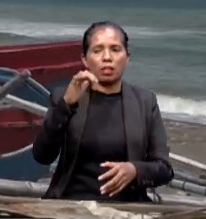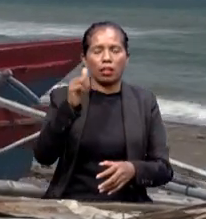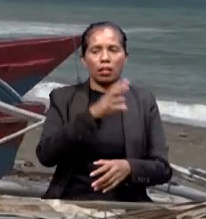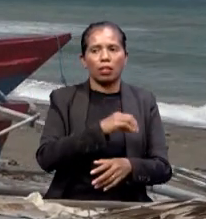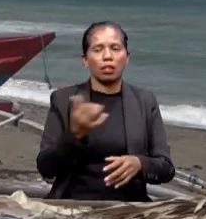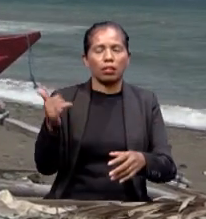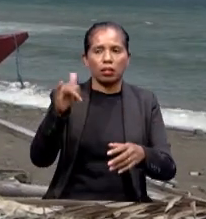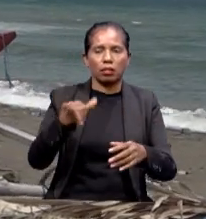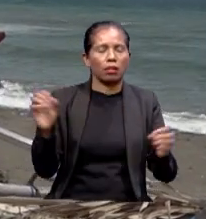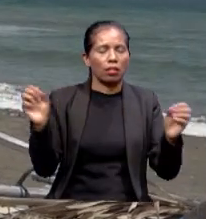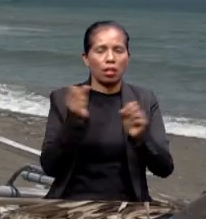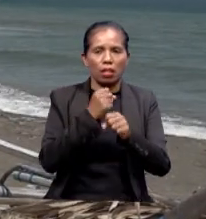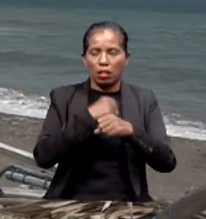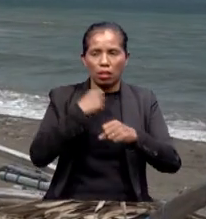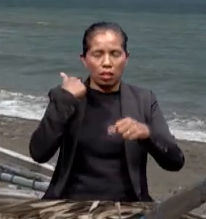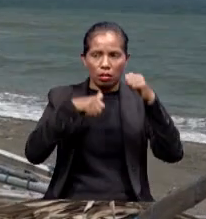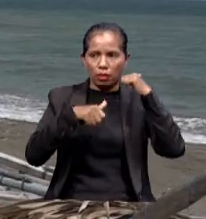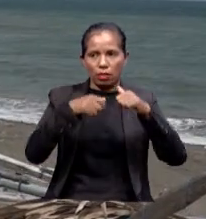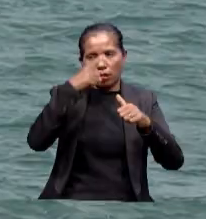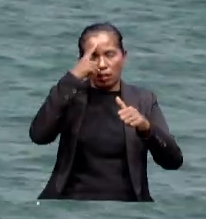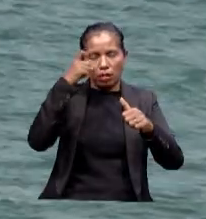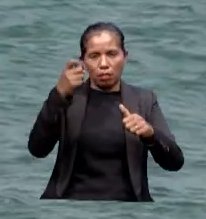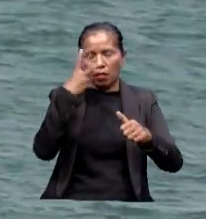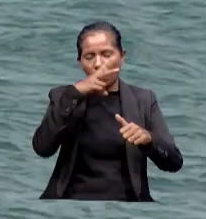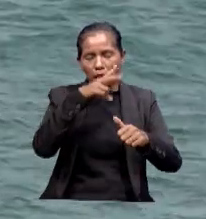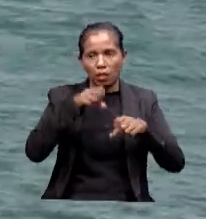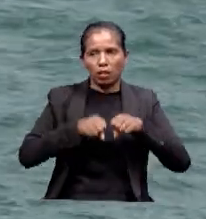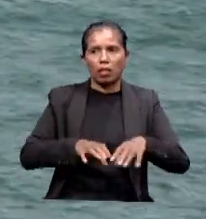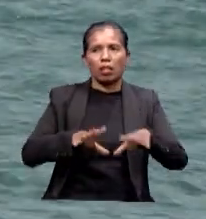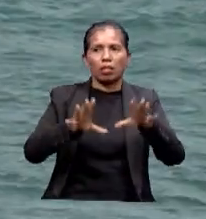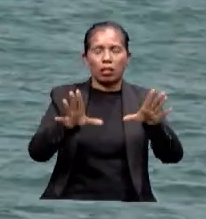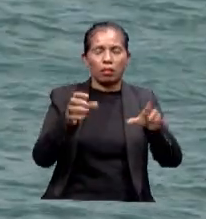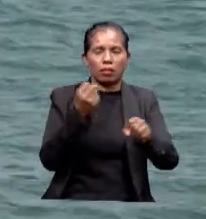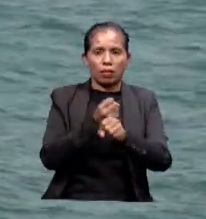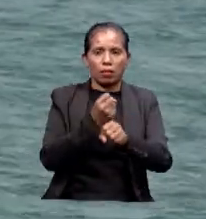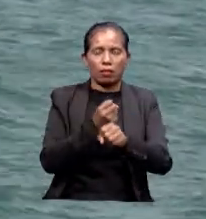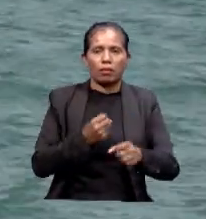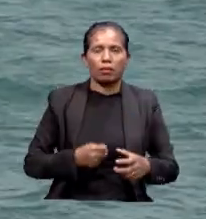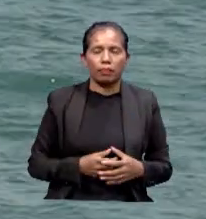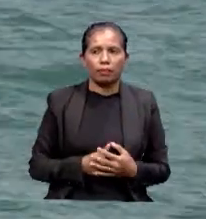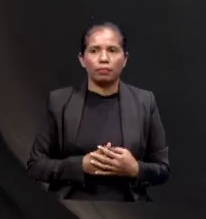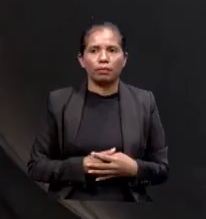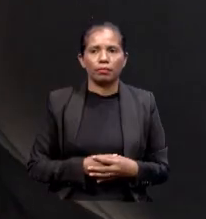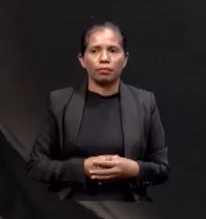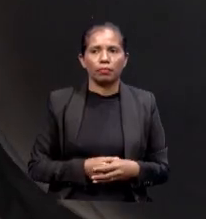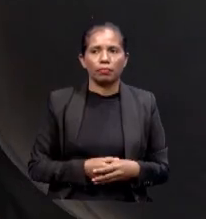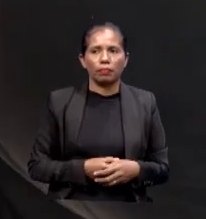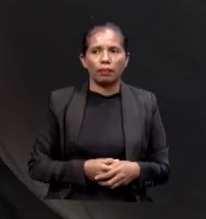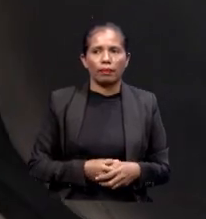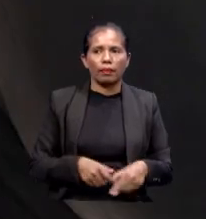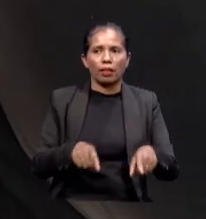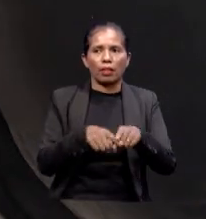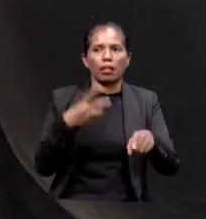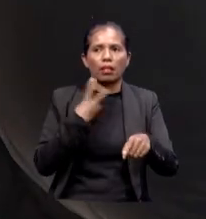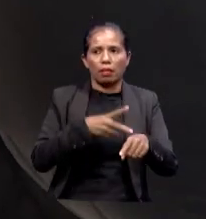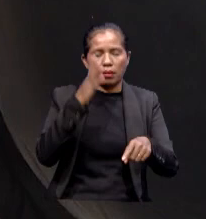durante ne siramos lahalo atividade pescas, tamba Laloran tasi ho corrente makas. Atene ne kanda ema pescador ne ne sembra